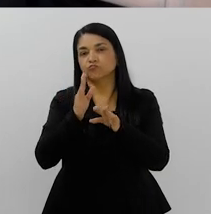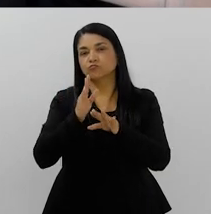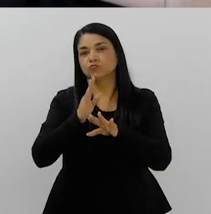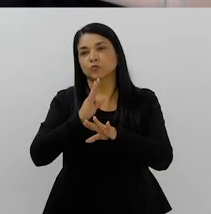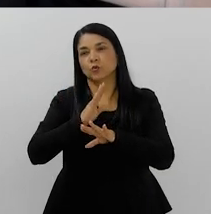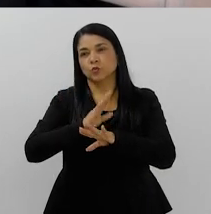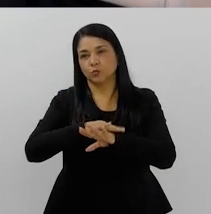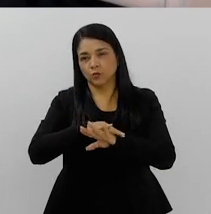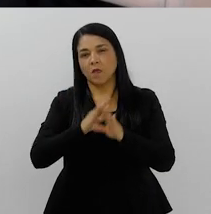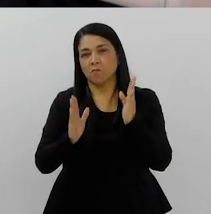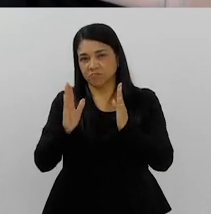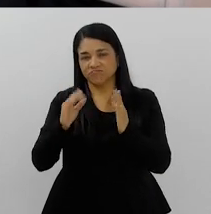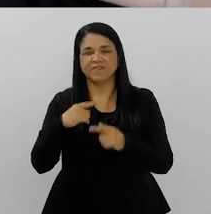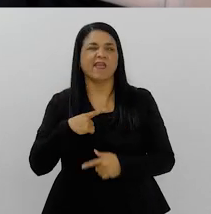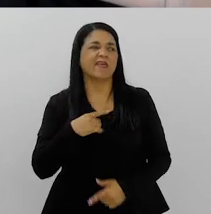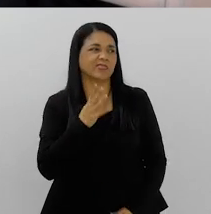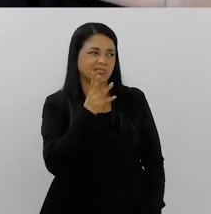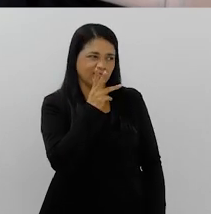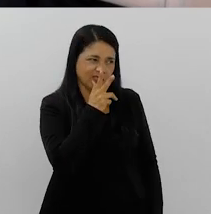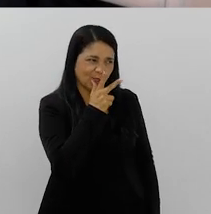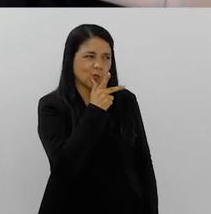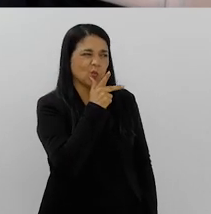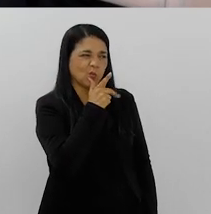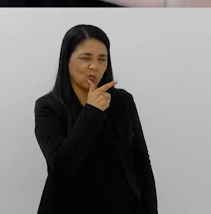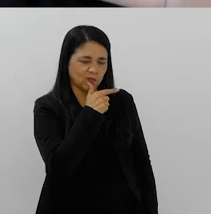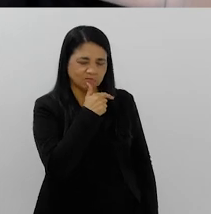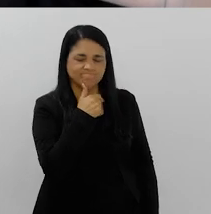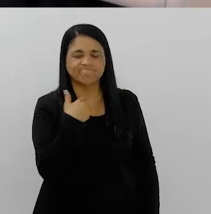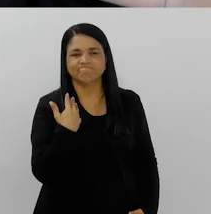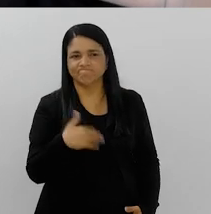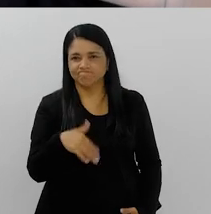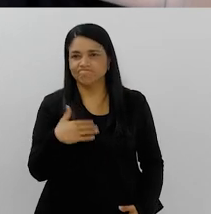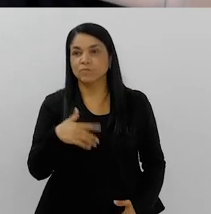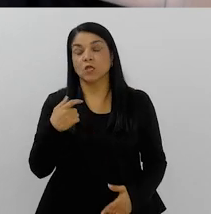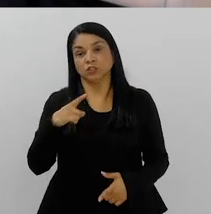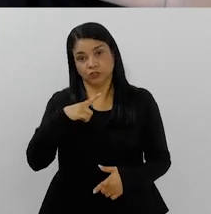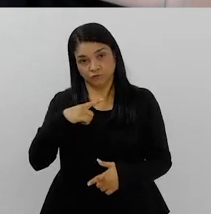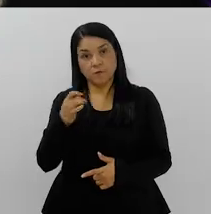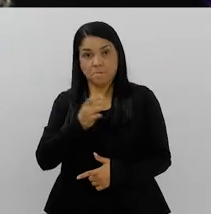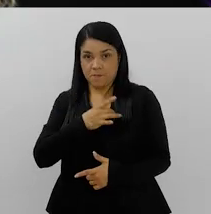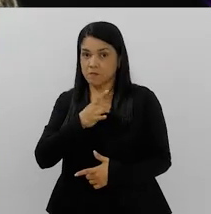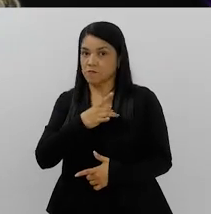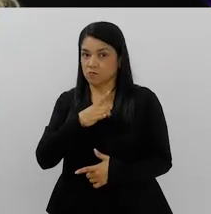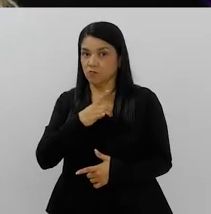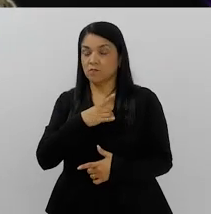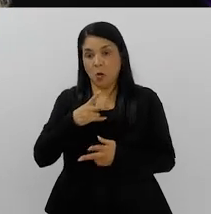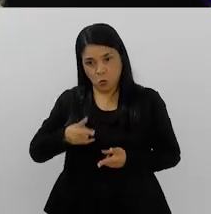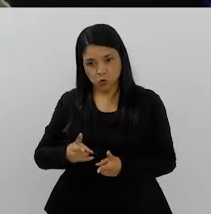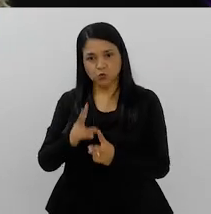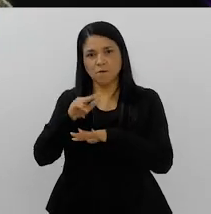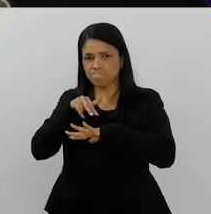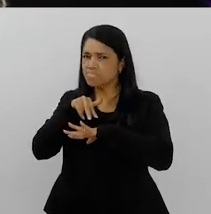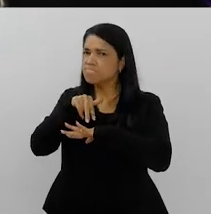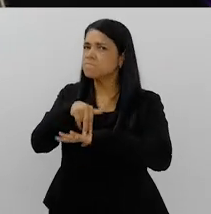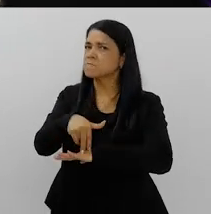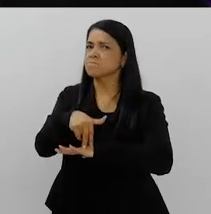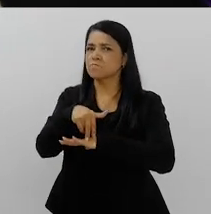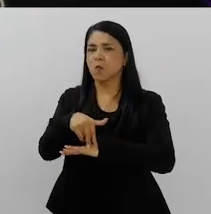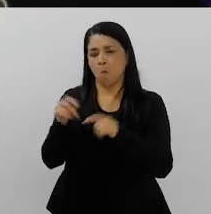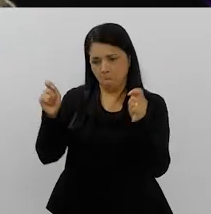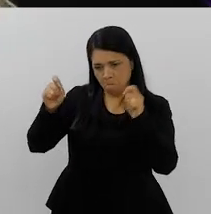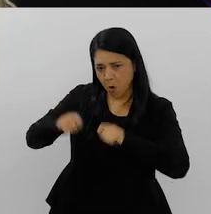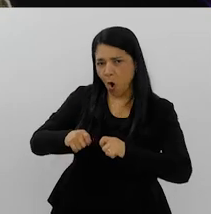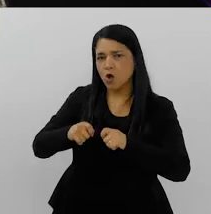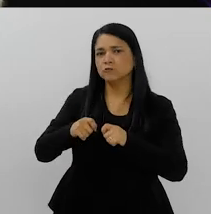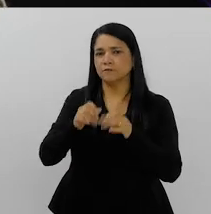no tempo como o Dr Camilo fal Demorou bastante assim Demorou bastante tive muito medo mas também não eu continui firme